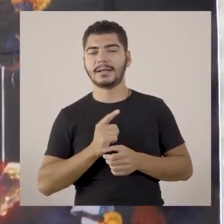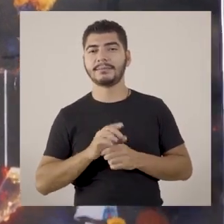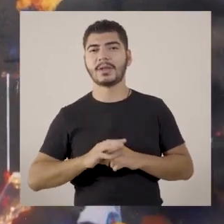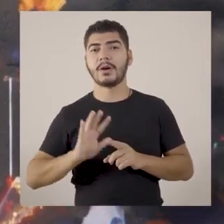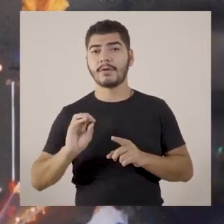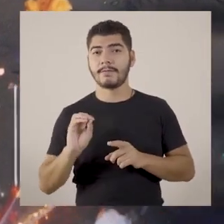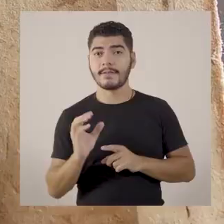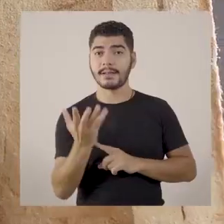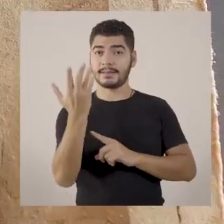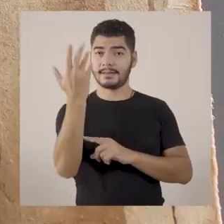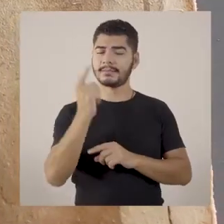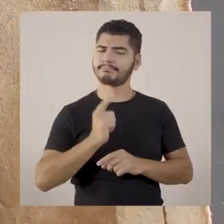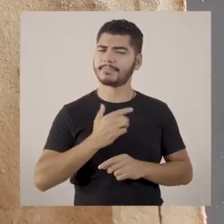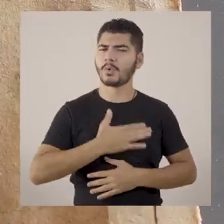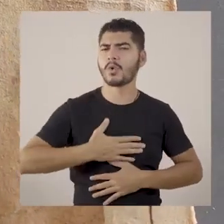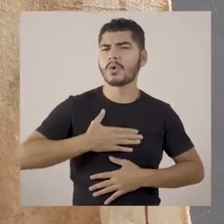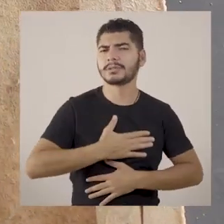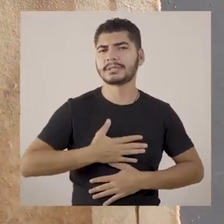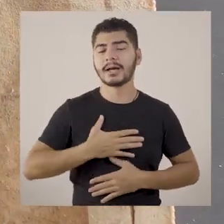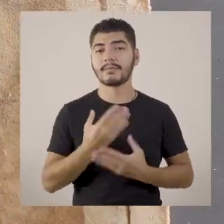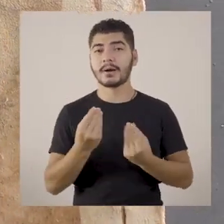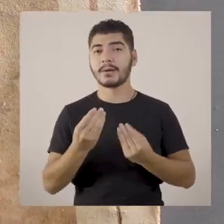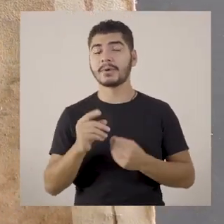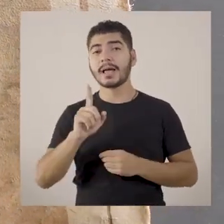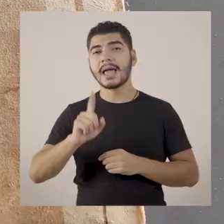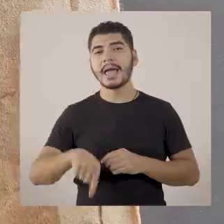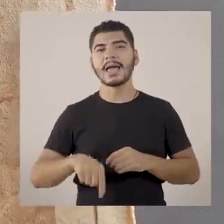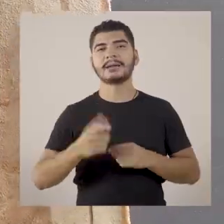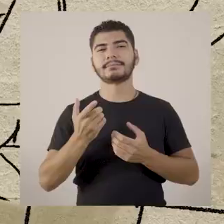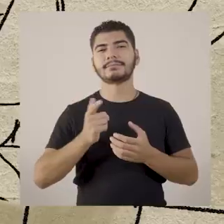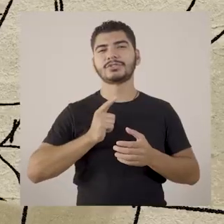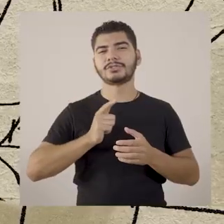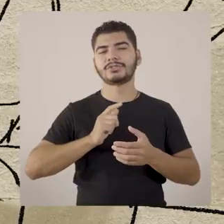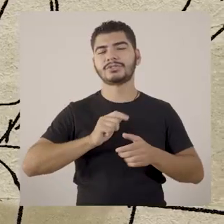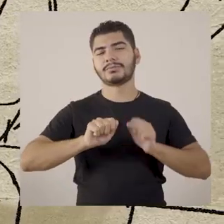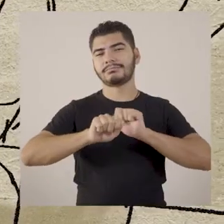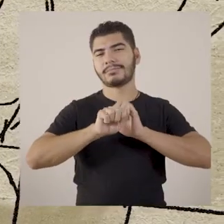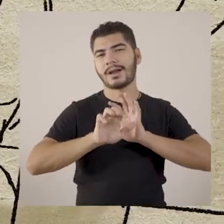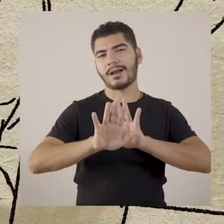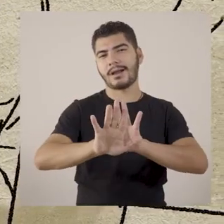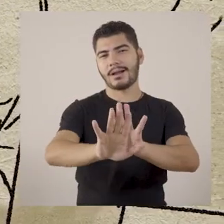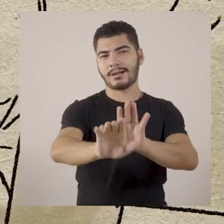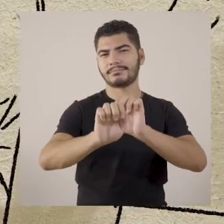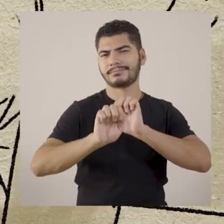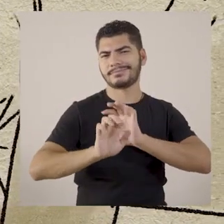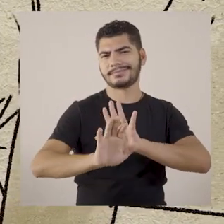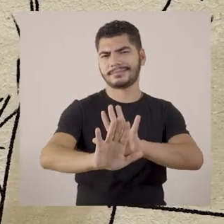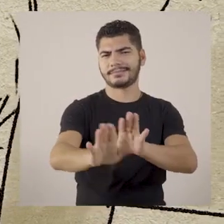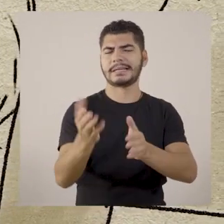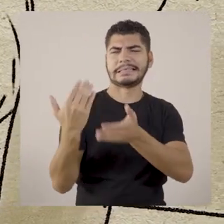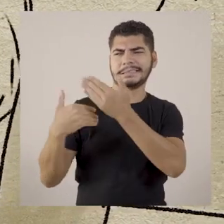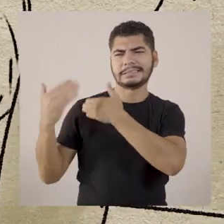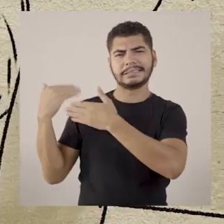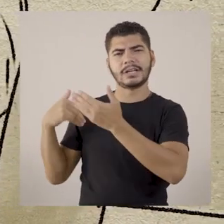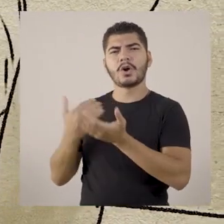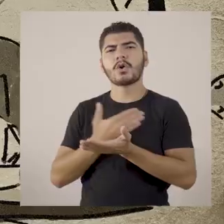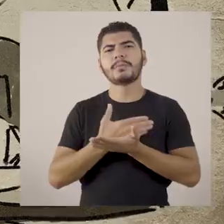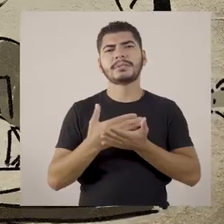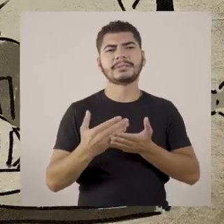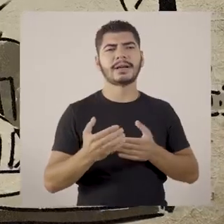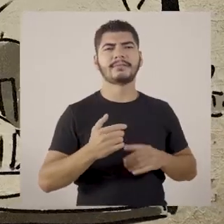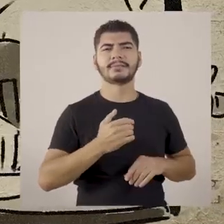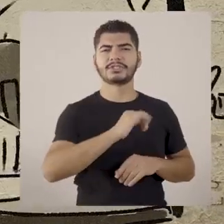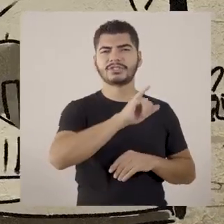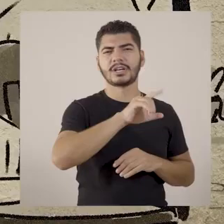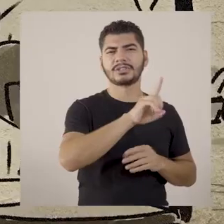um fantástico que eu gostava muito, assim, era dos desfiles que haviam naquele tempo. Começando no